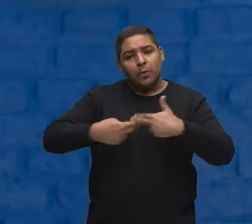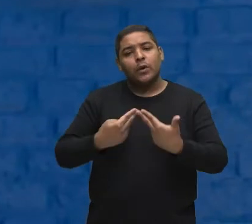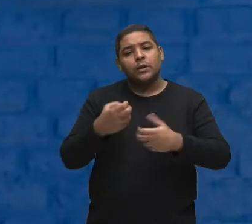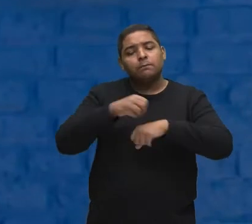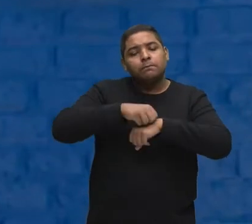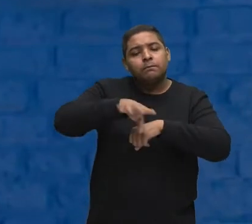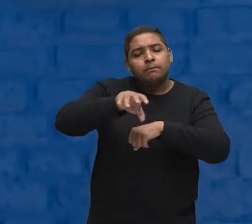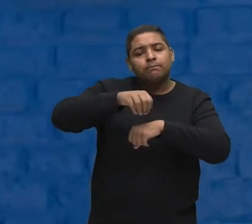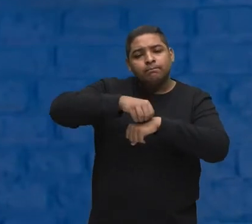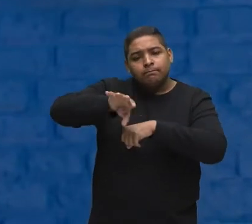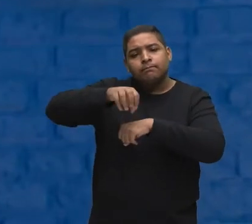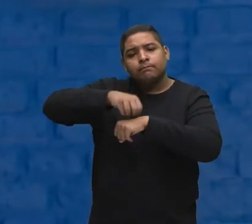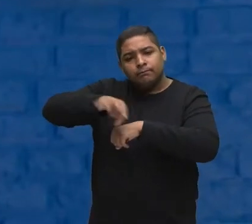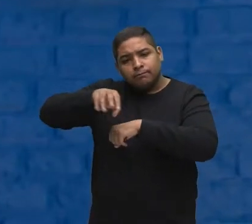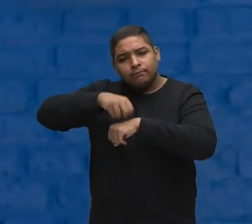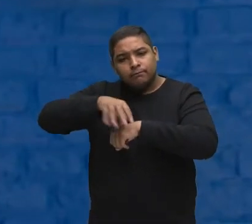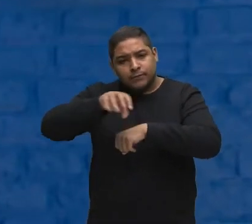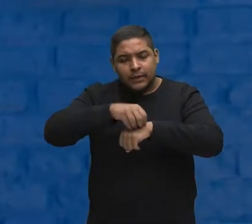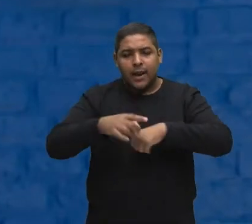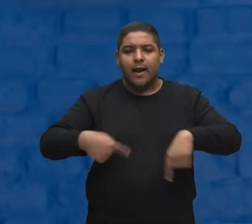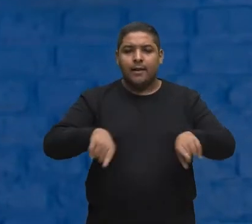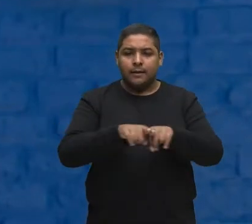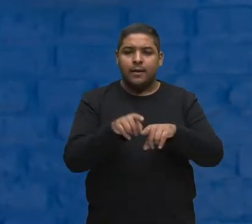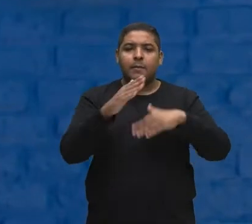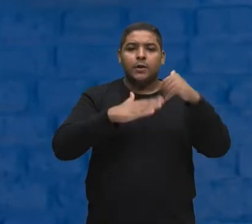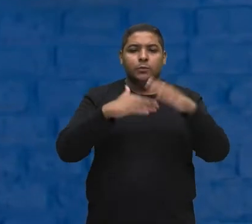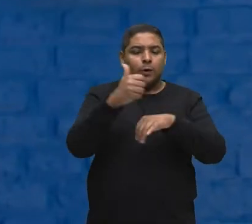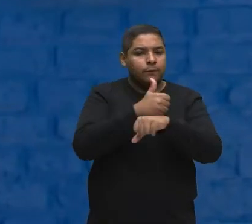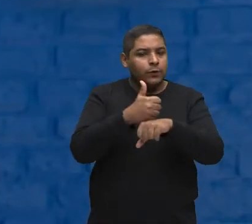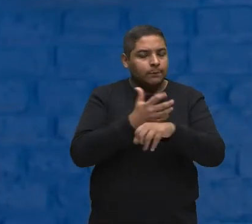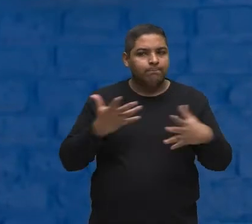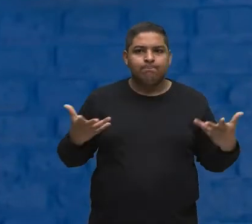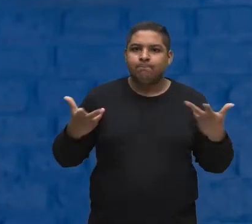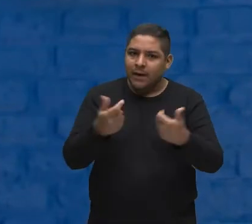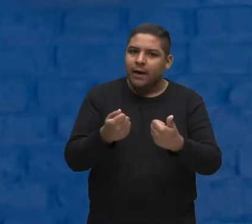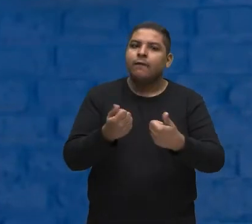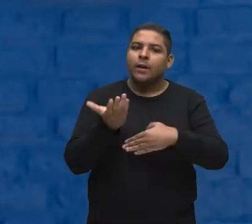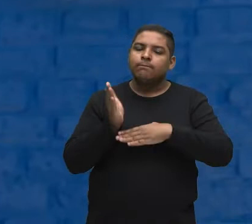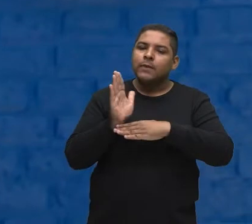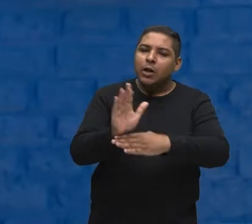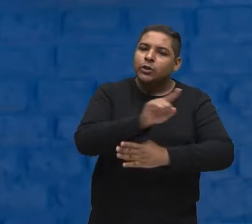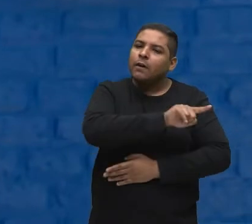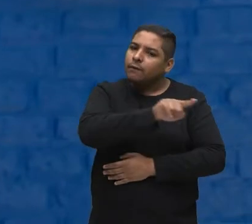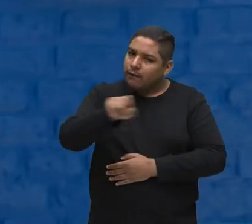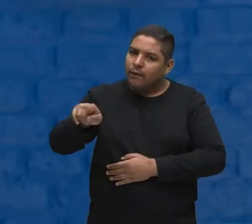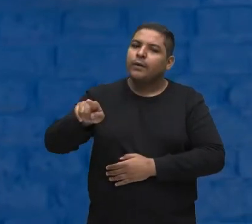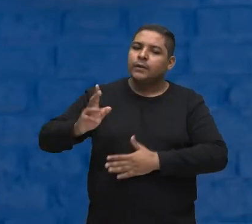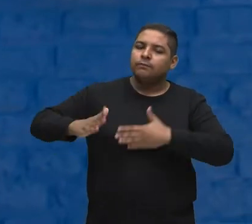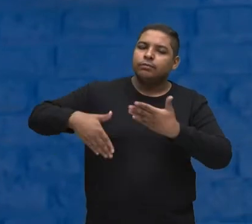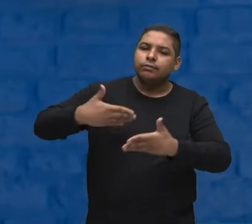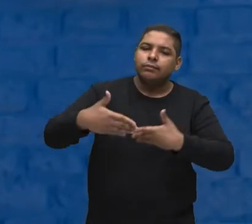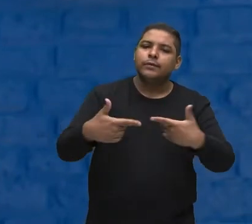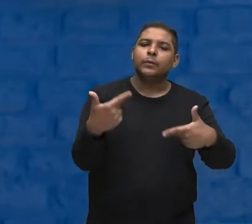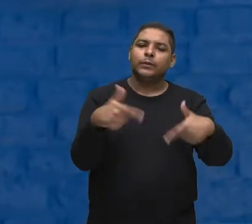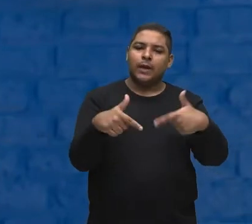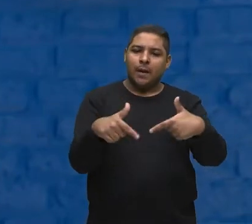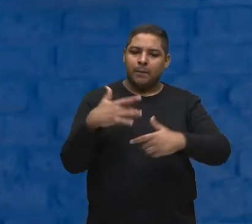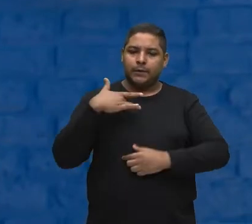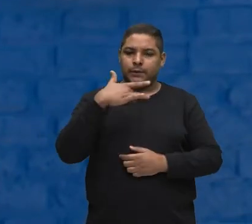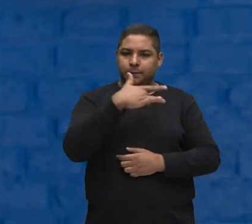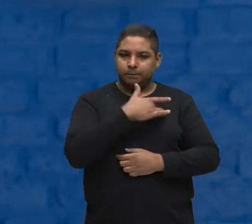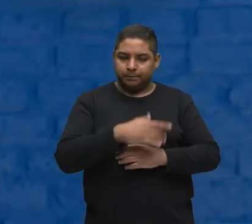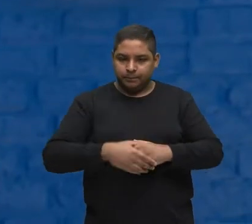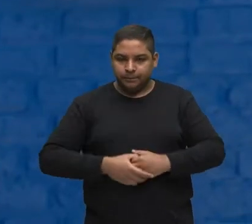pequenas dicas desses profissionais valorosos que podem contribuir com a nossa saúde, tá